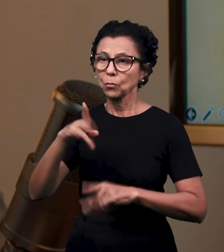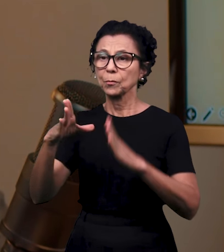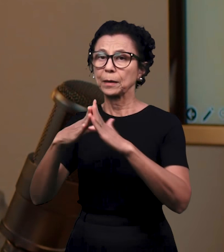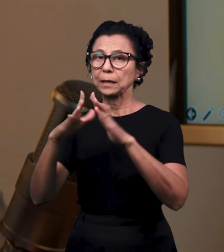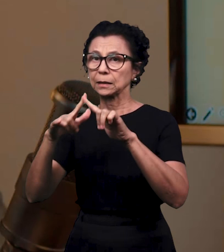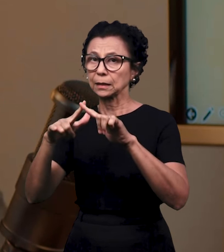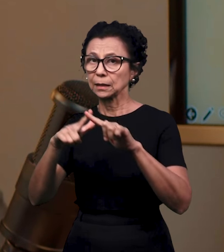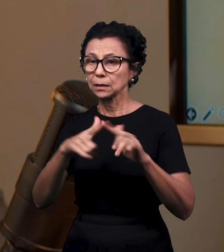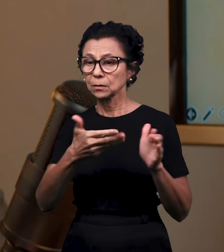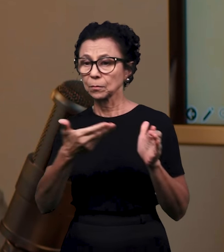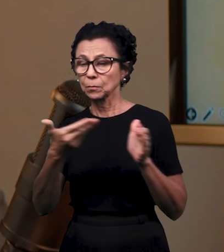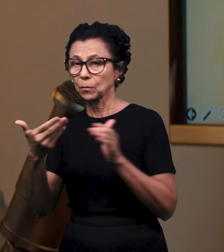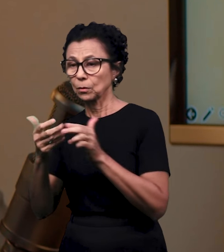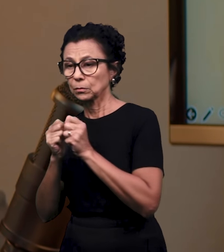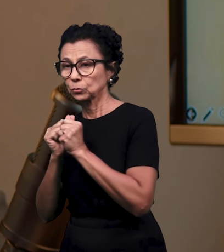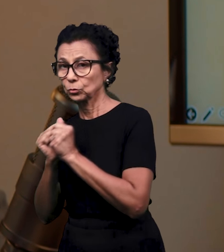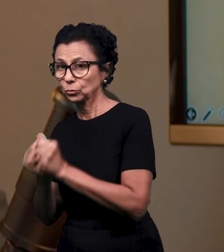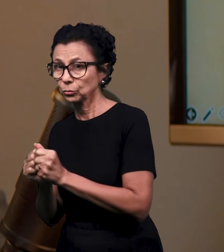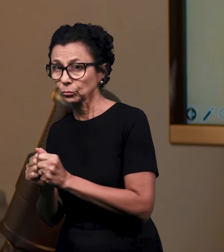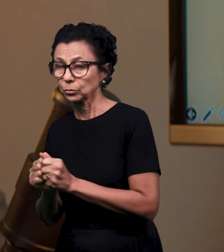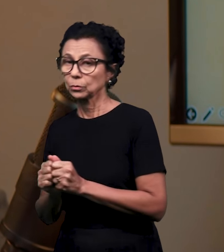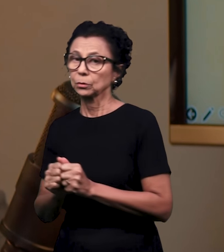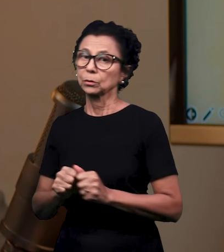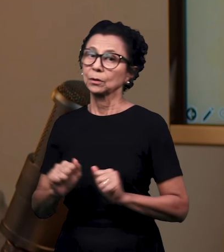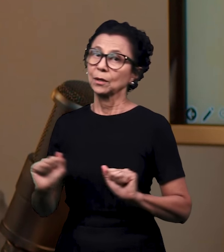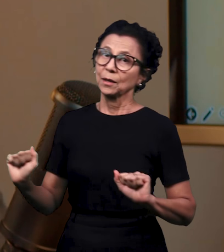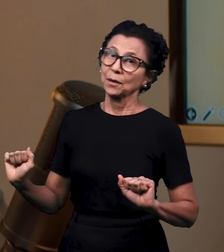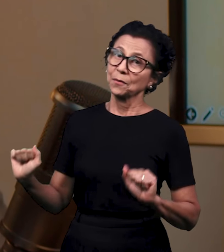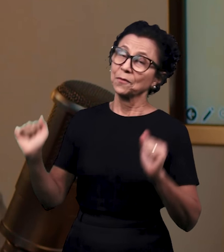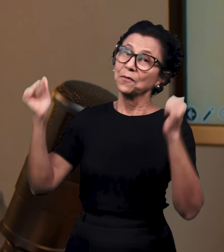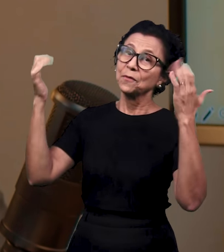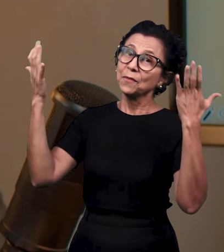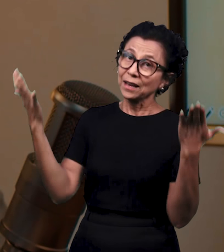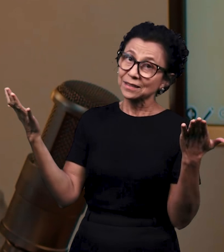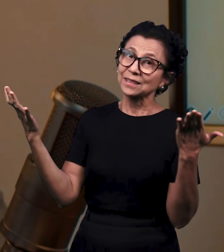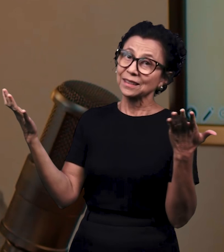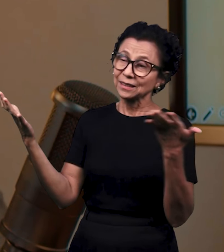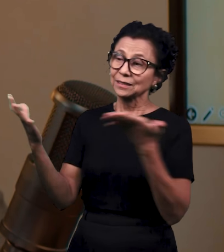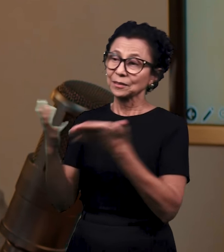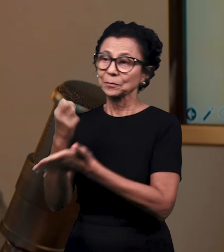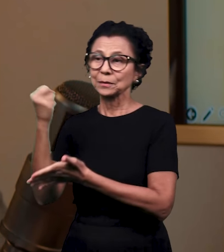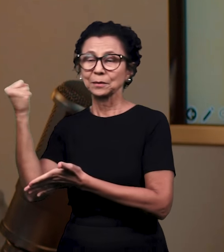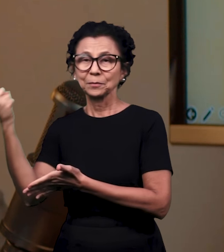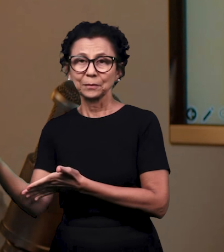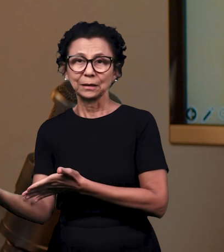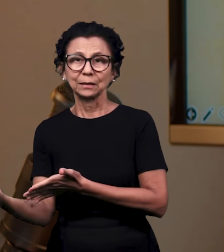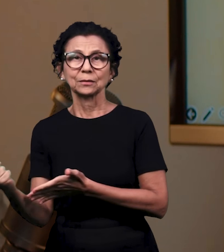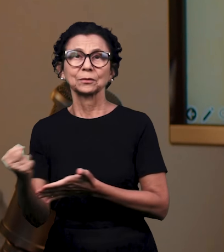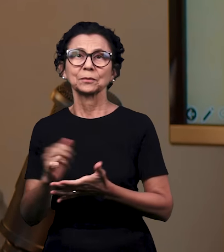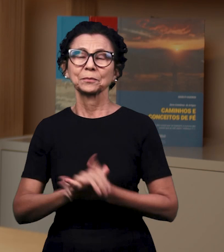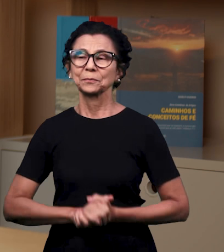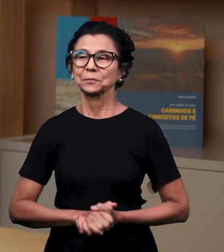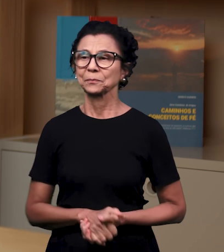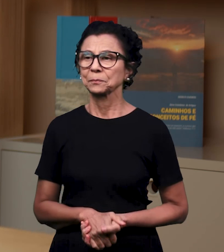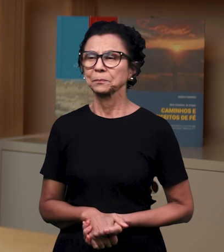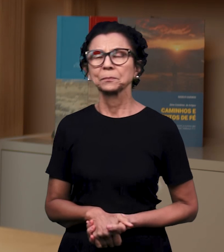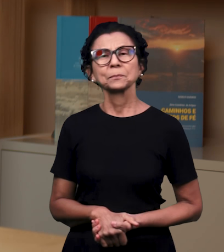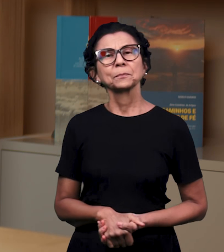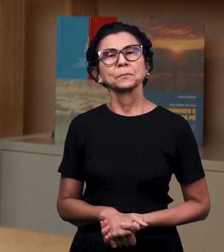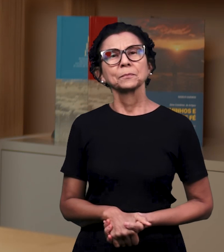esse momento festivo, mas também para o momento da saída. Isso está a cargo do Espírito Santo, né? E